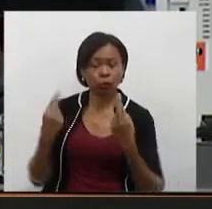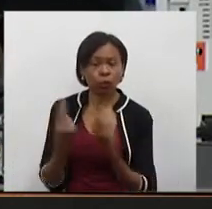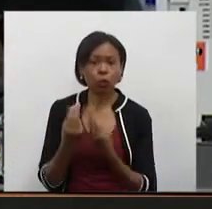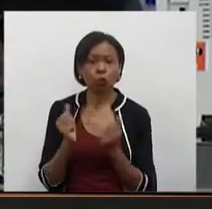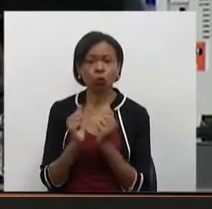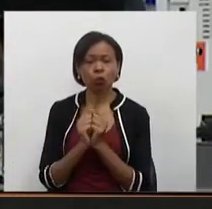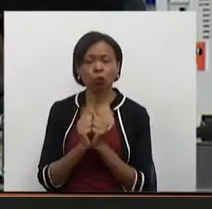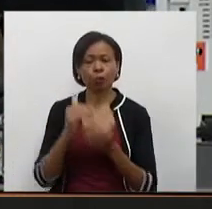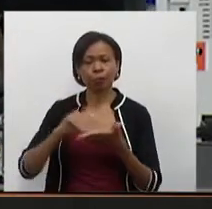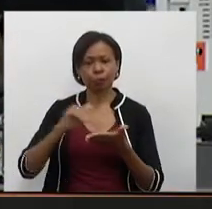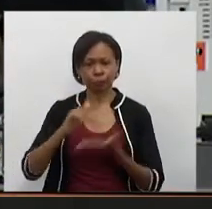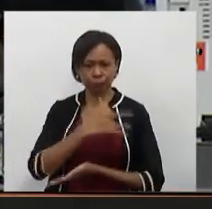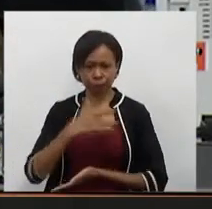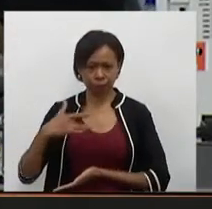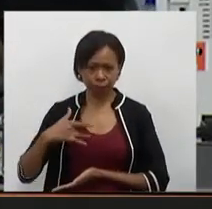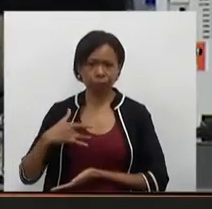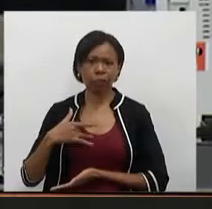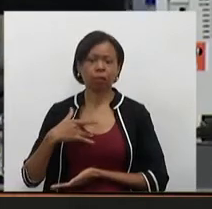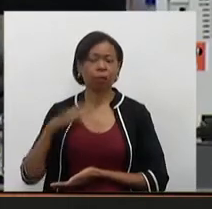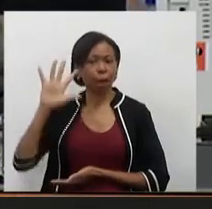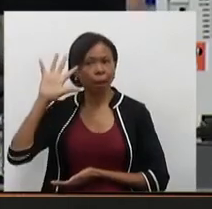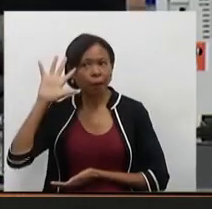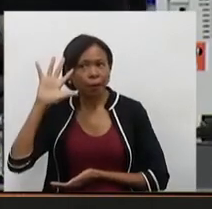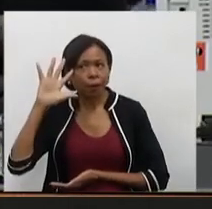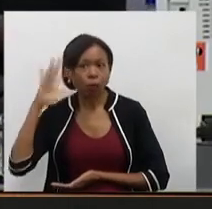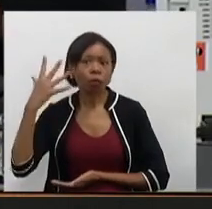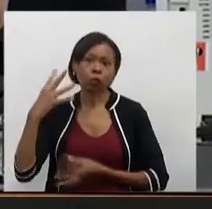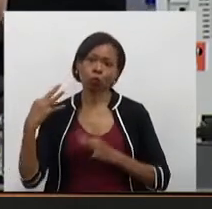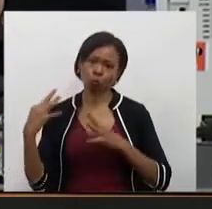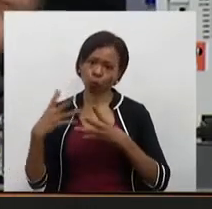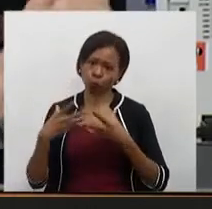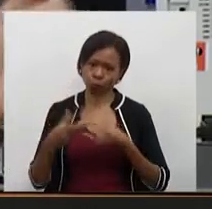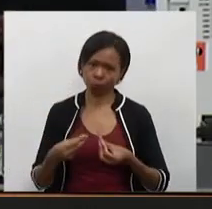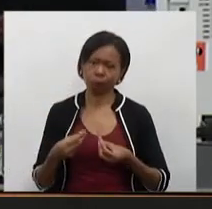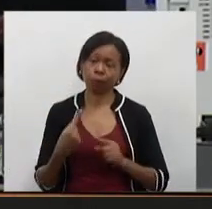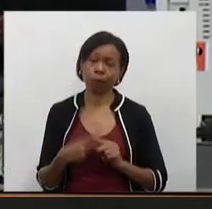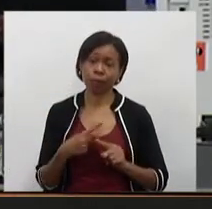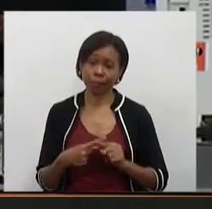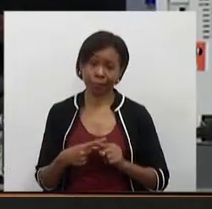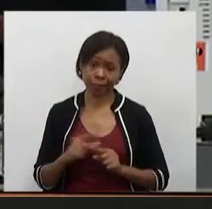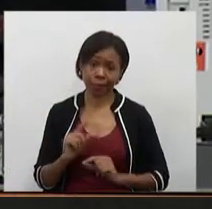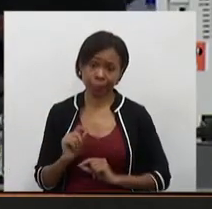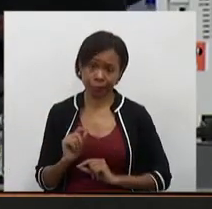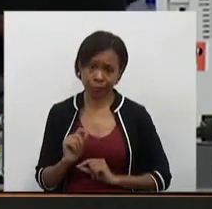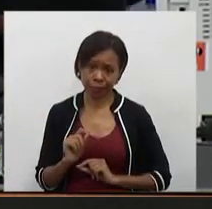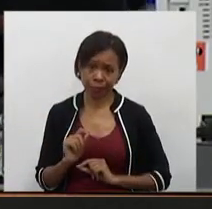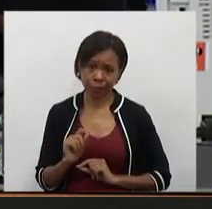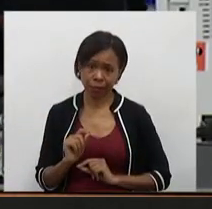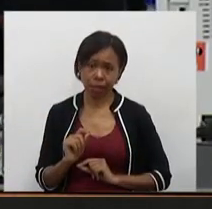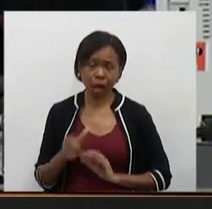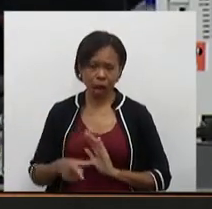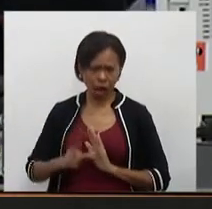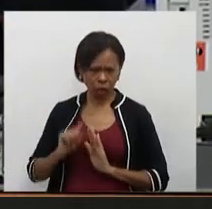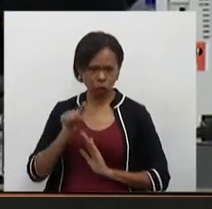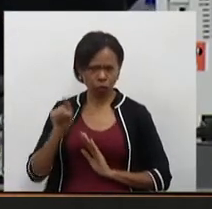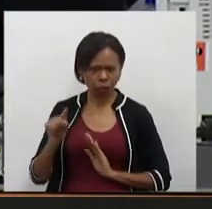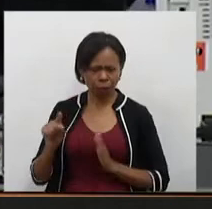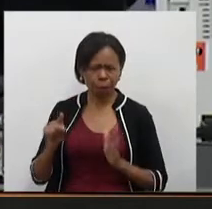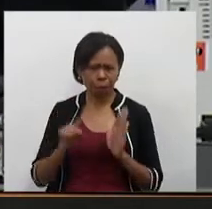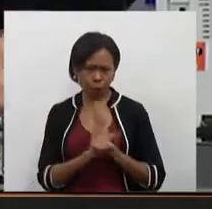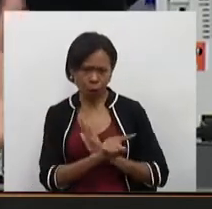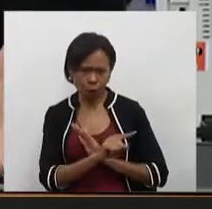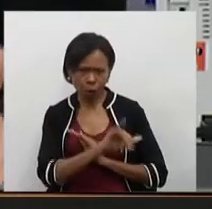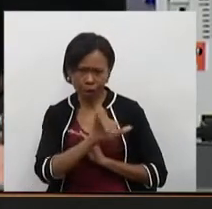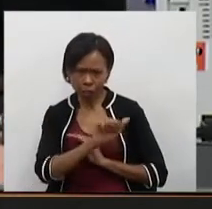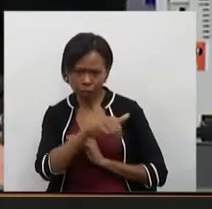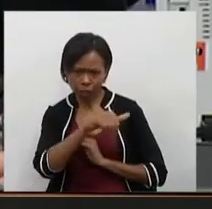de Saúde, para tomarmos todas as providências. Porque a pergunta que Vossa Excelência fez para a Janaína, e